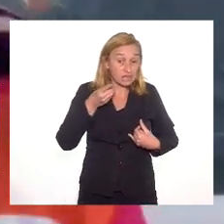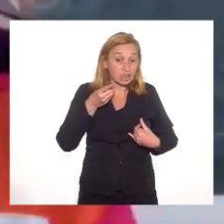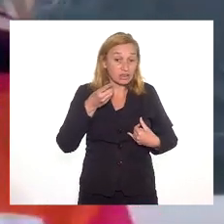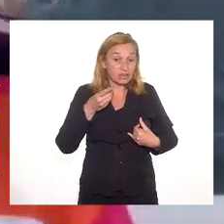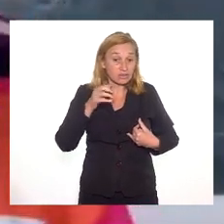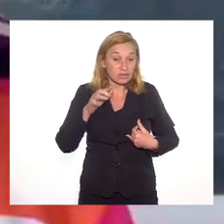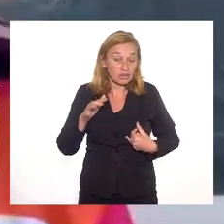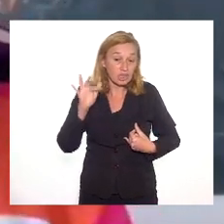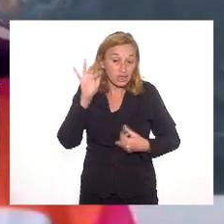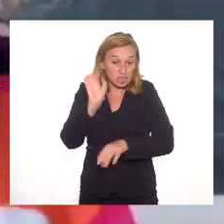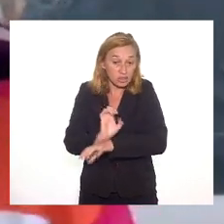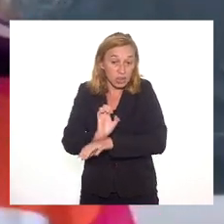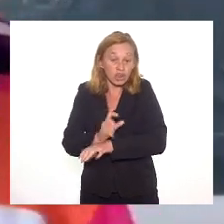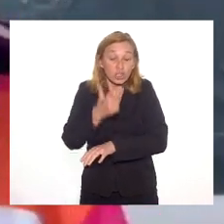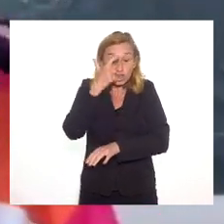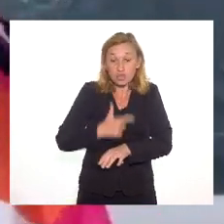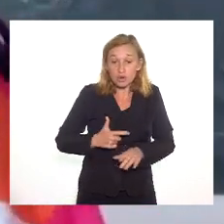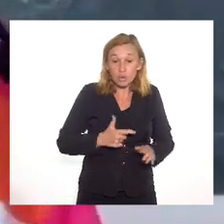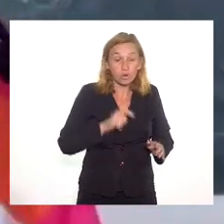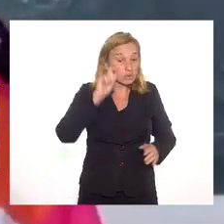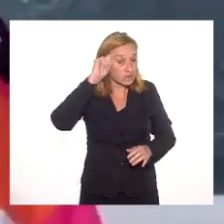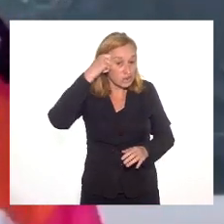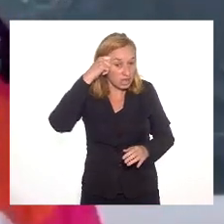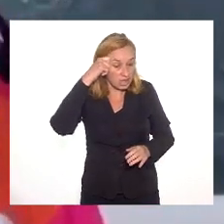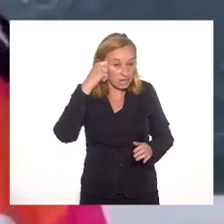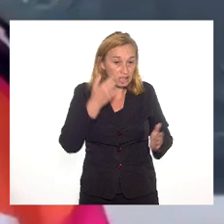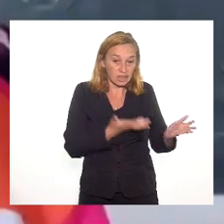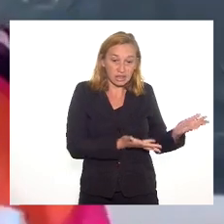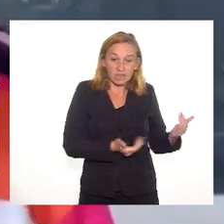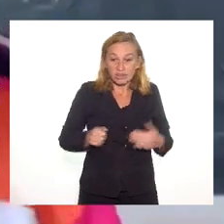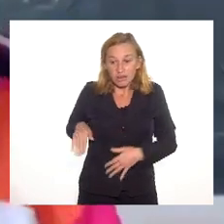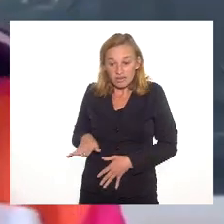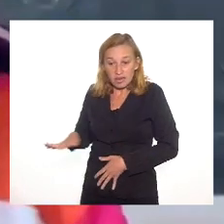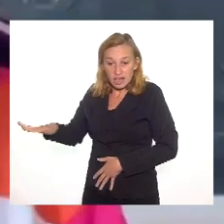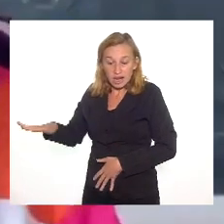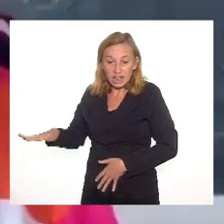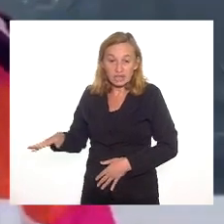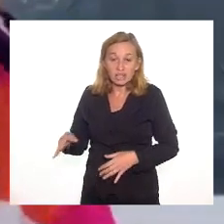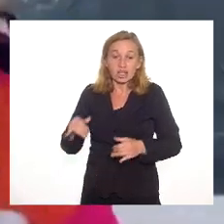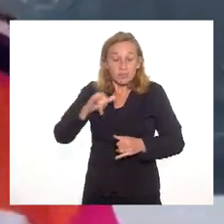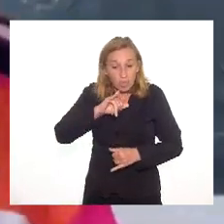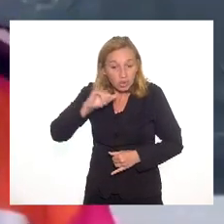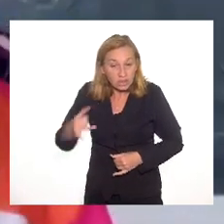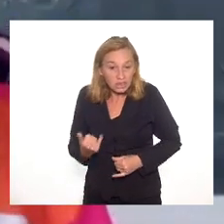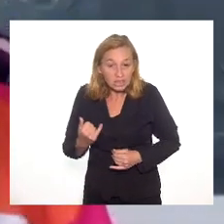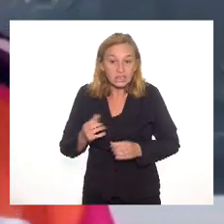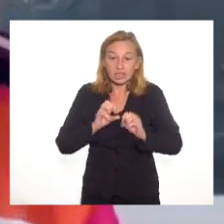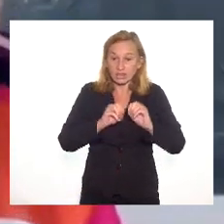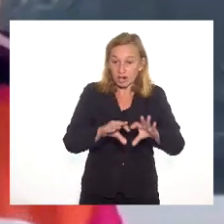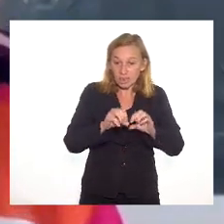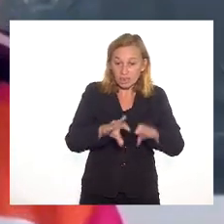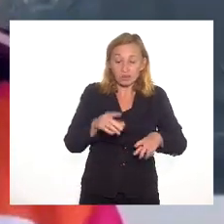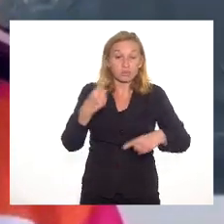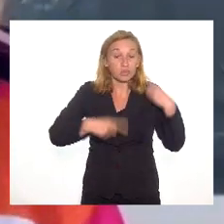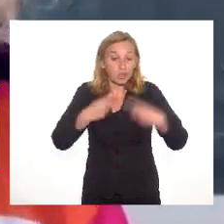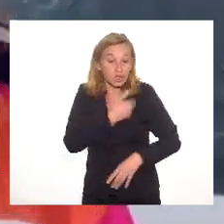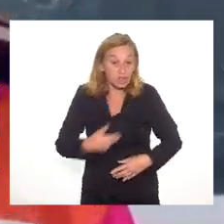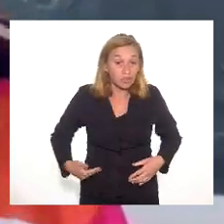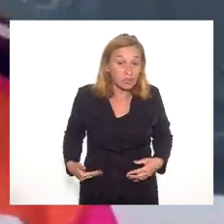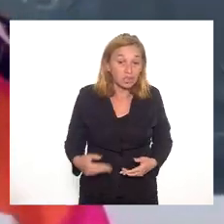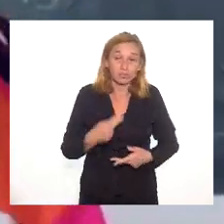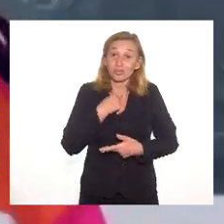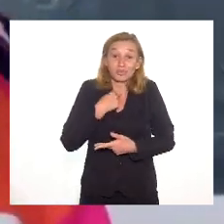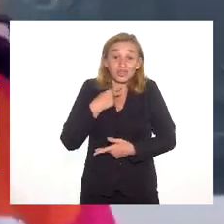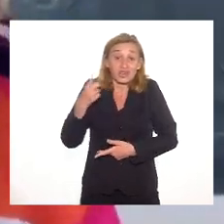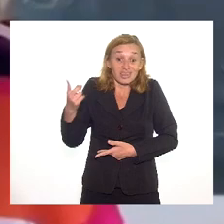negra favelada. E só estou aqui pela oportunidade da educação, pela oportunidade da política pública. Eu não poderia